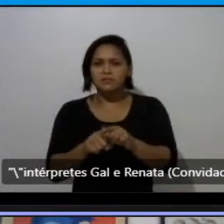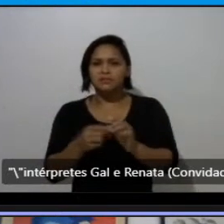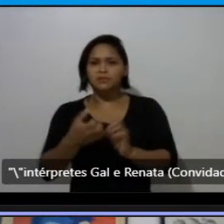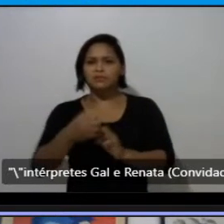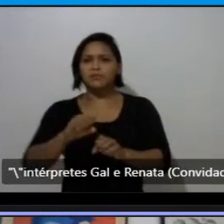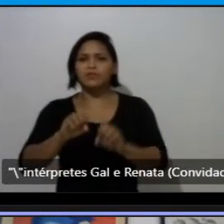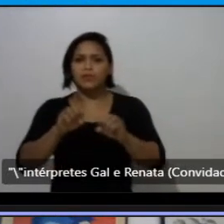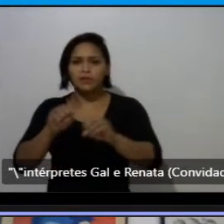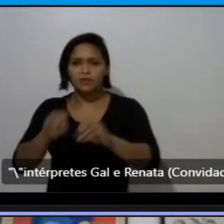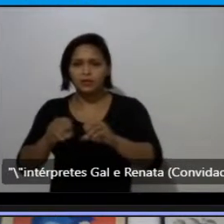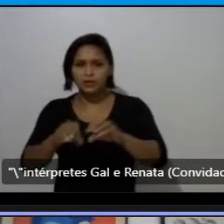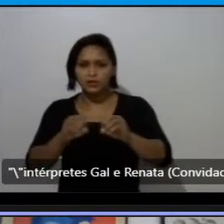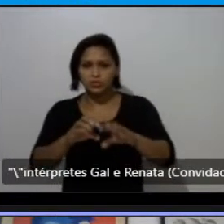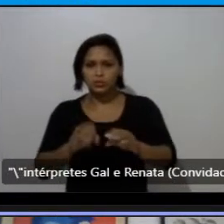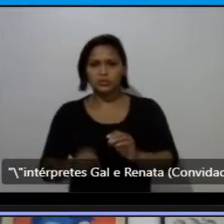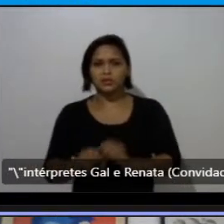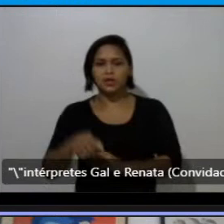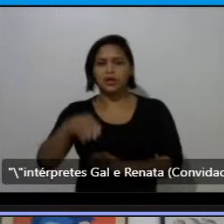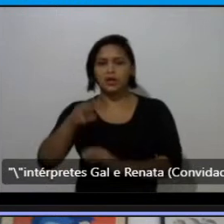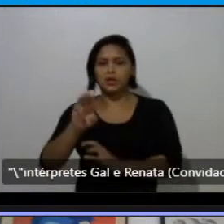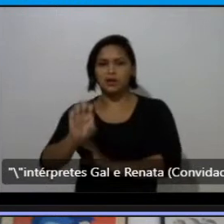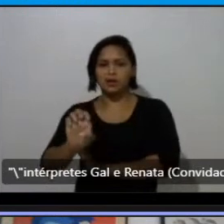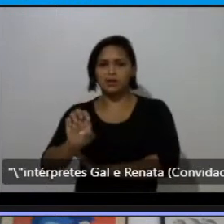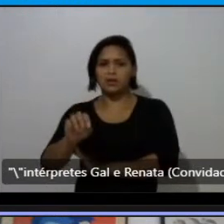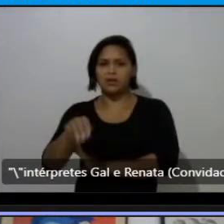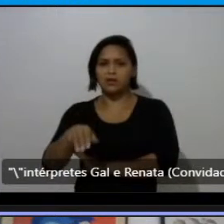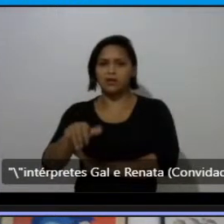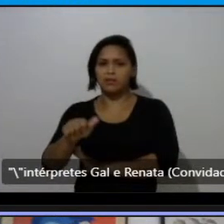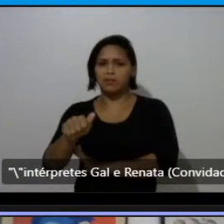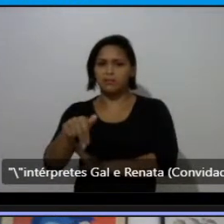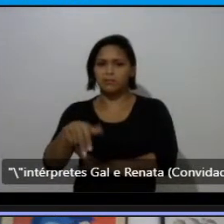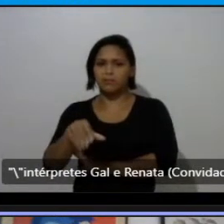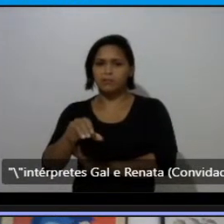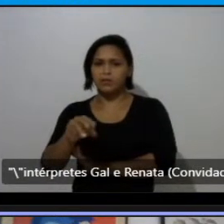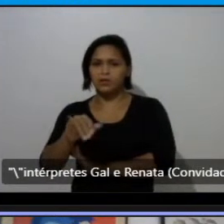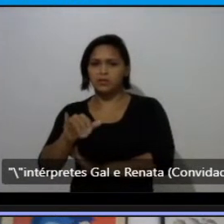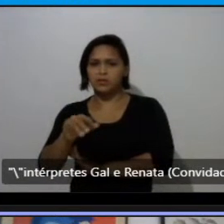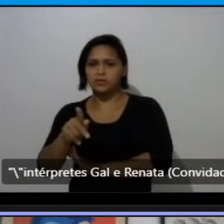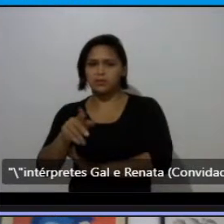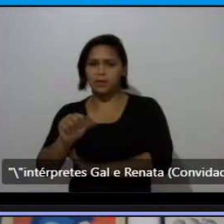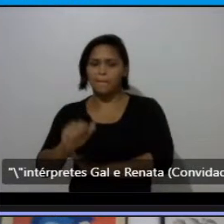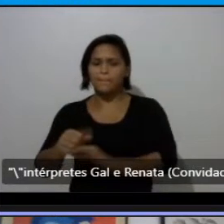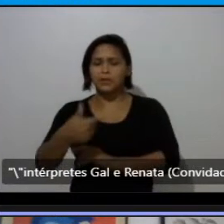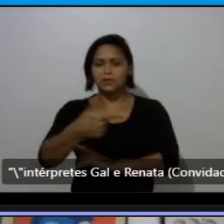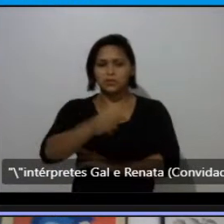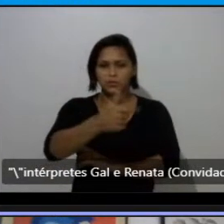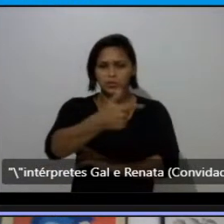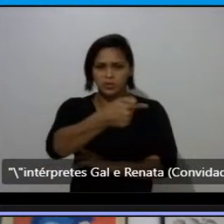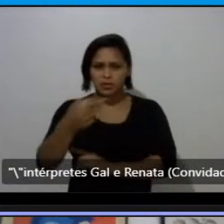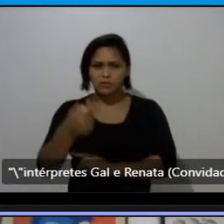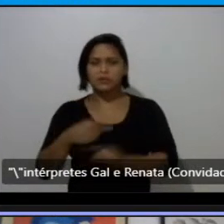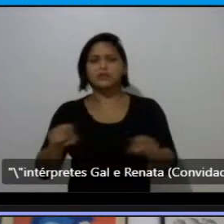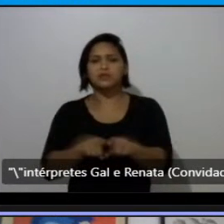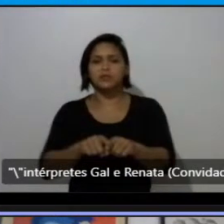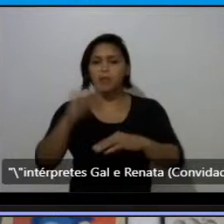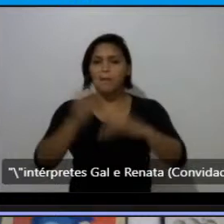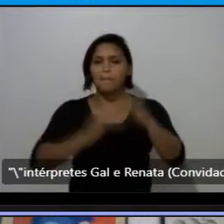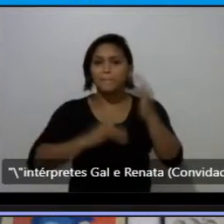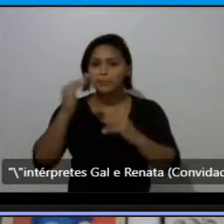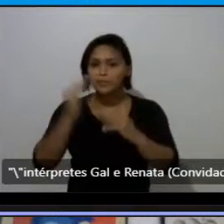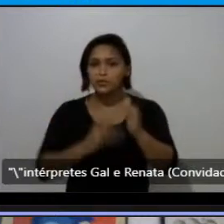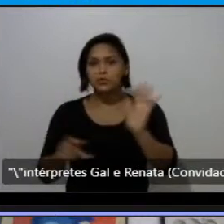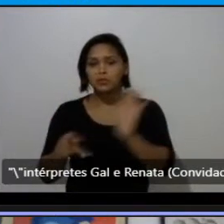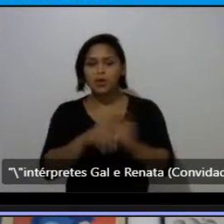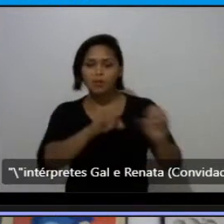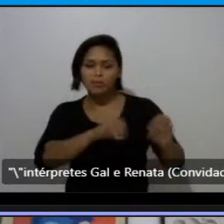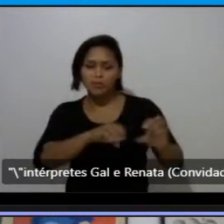todos conhecem, mas a Rede Emancipa é um grande coletivo, uma rede de produção, né, de